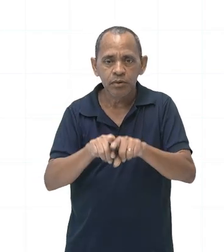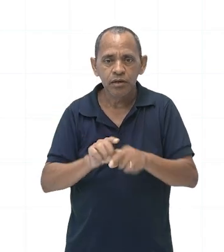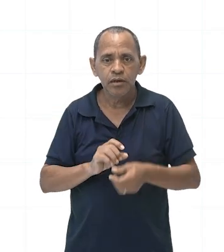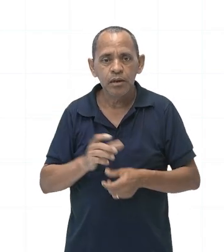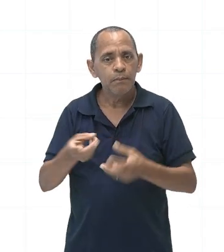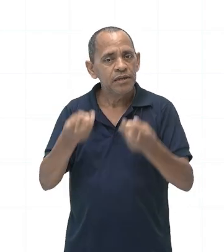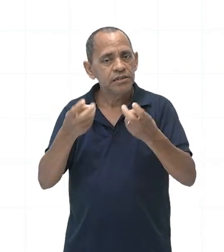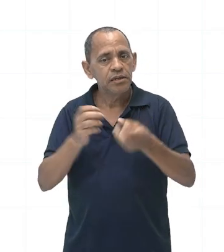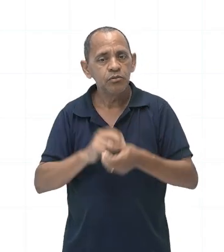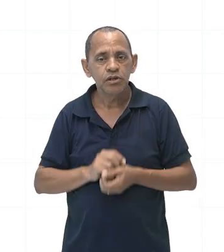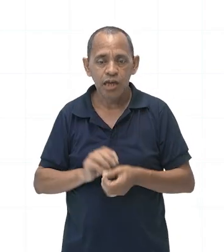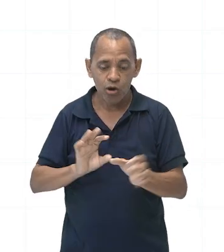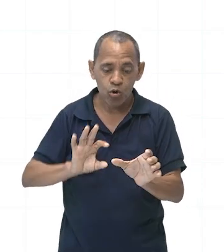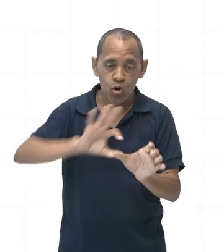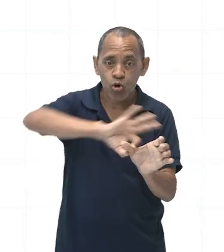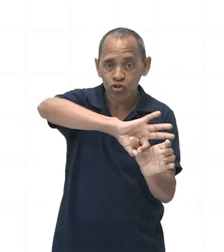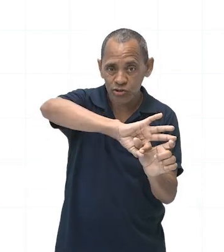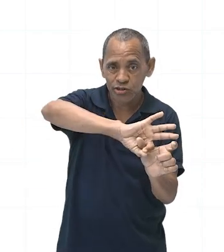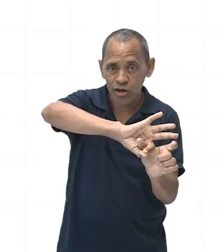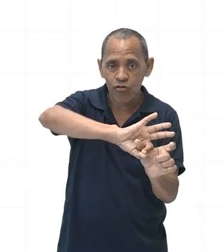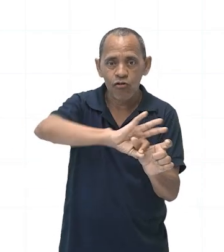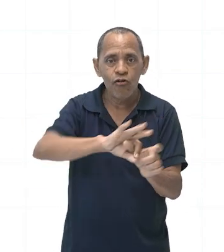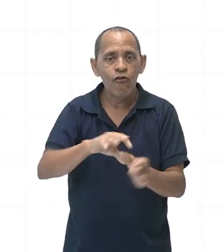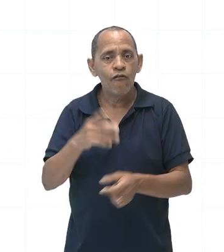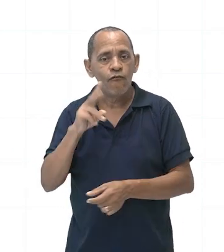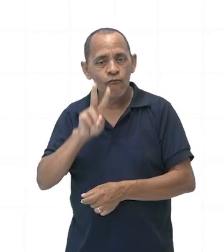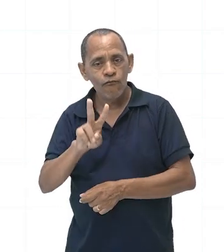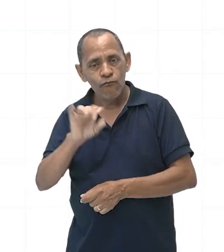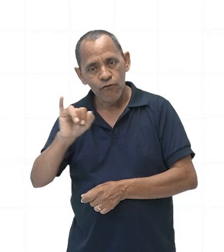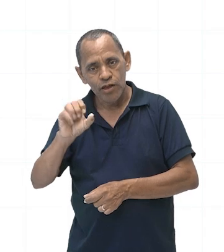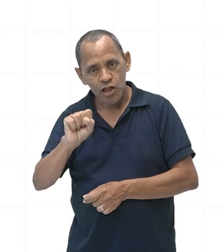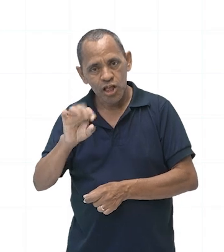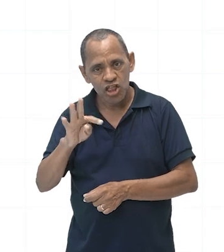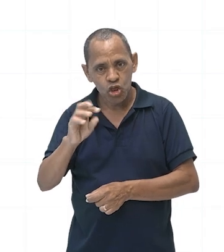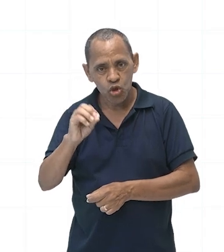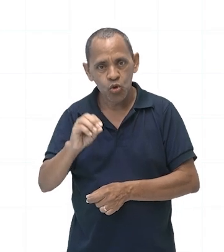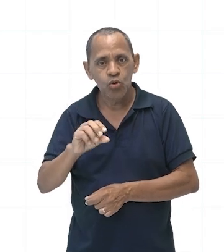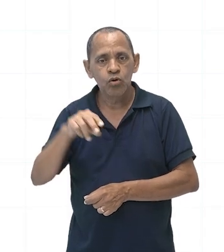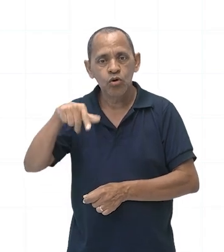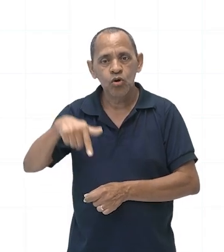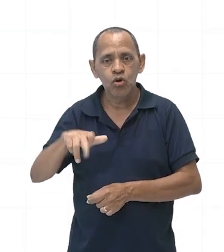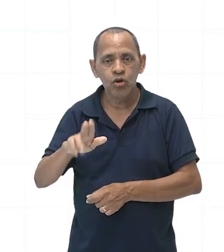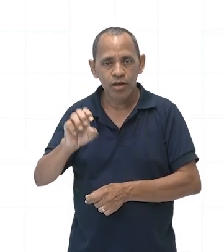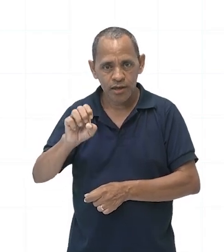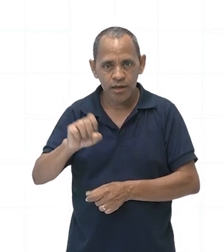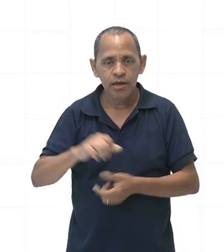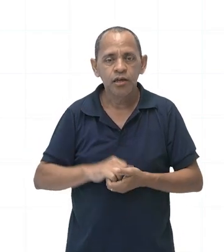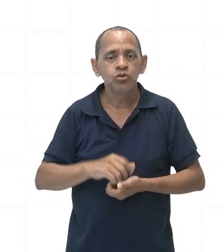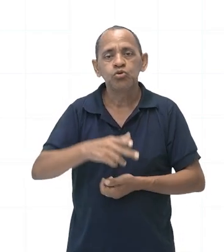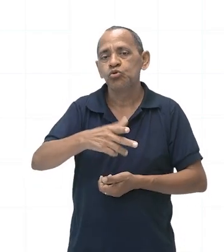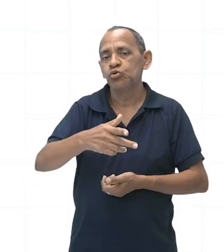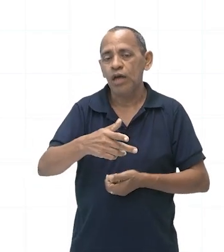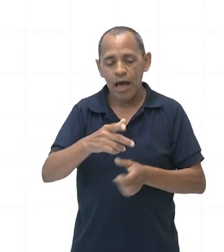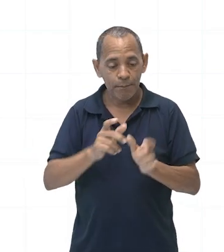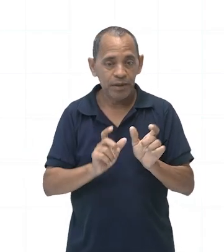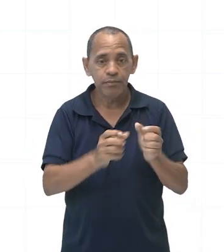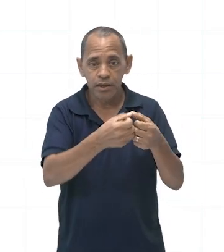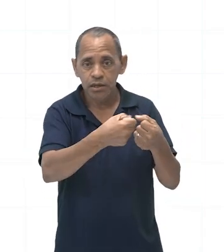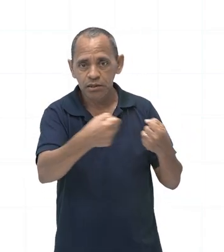conjunção, visto que, está juntando essas duas orações, e a minha segunda oração, ela não possui um sentido completo.